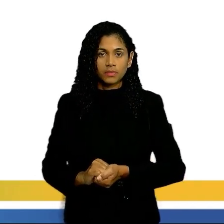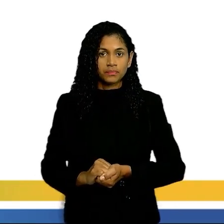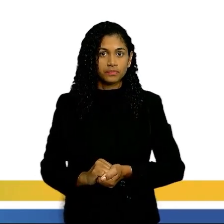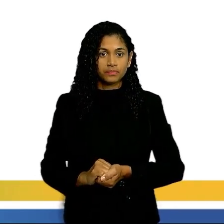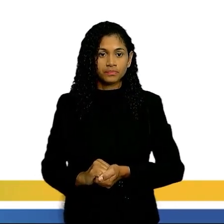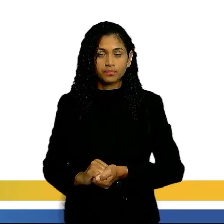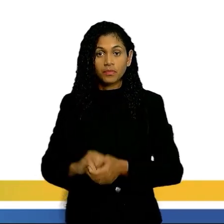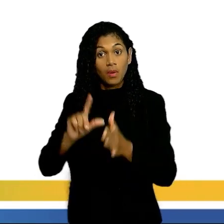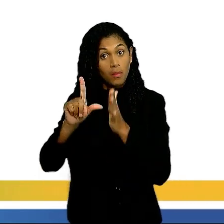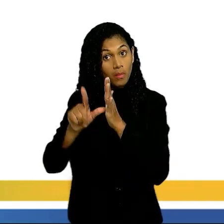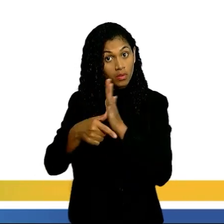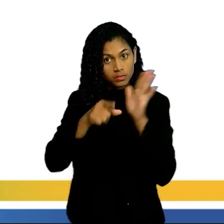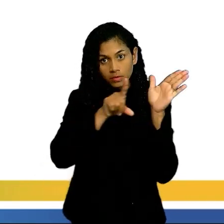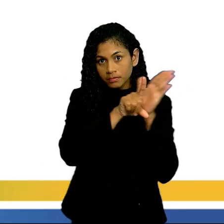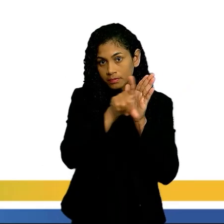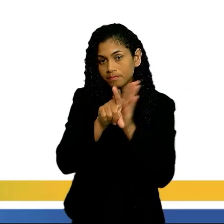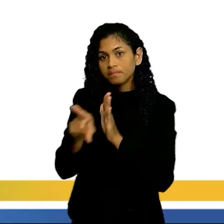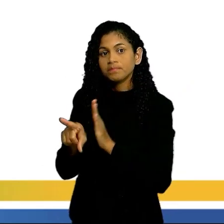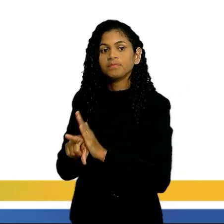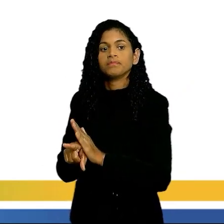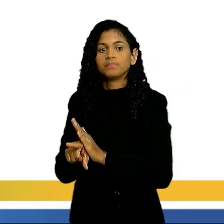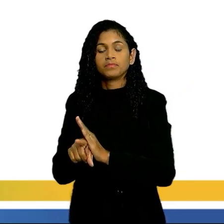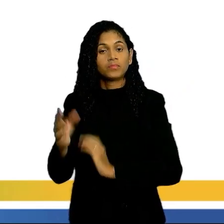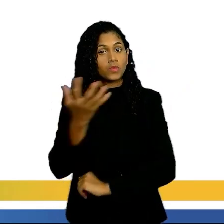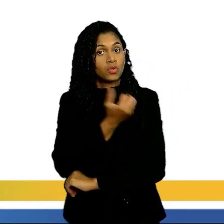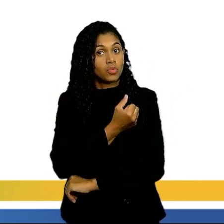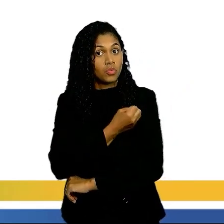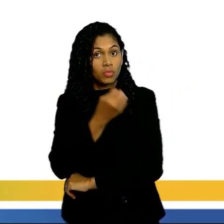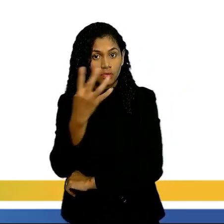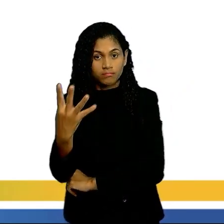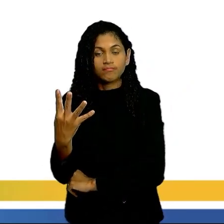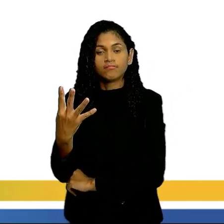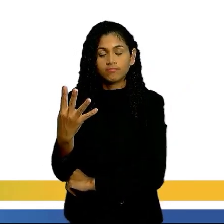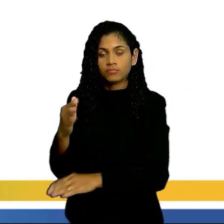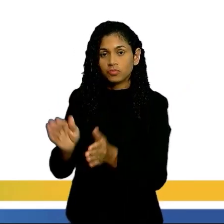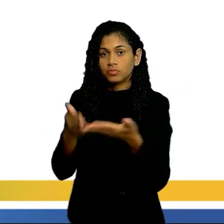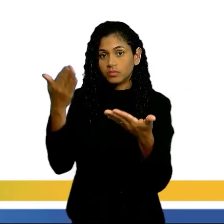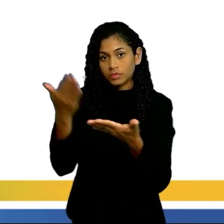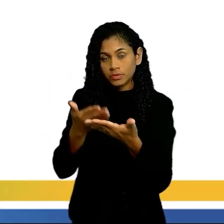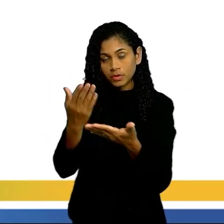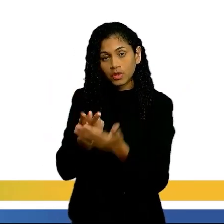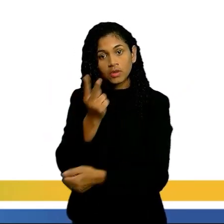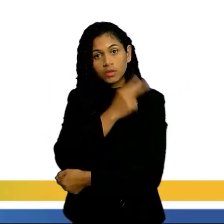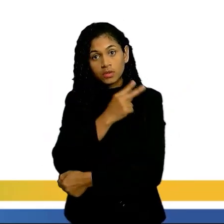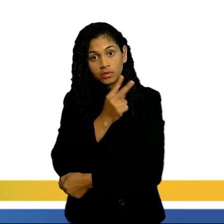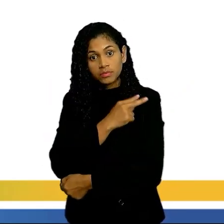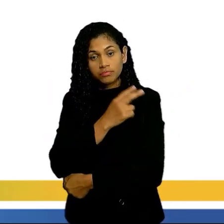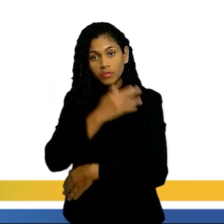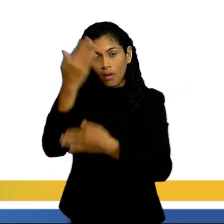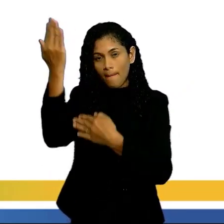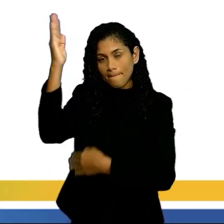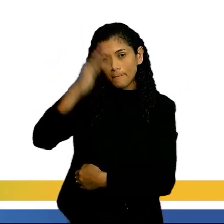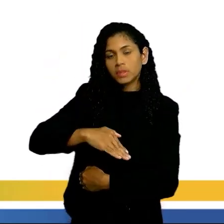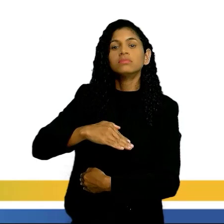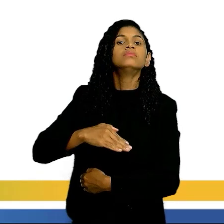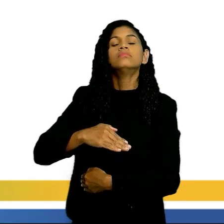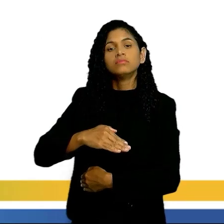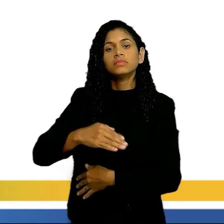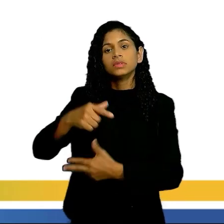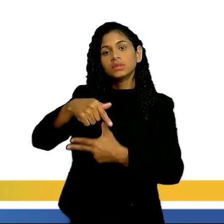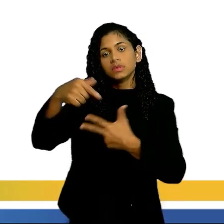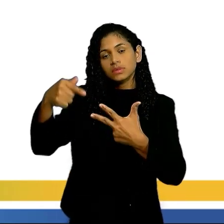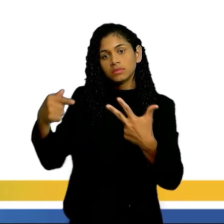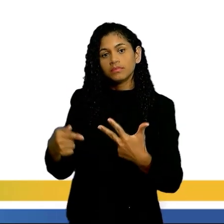Vamos a uma próxima questão. Questão de número 4, que está no livro do segundo ano, a prova Enem, na